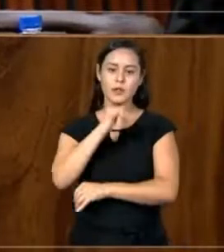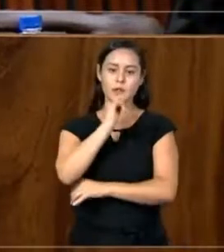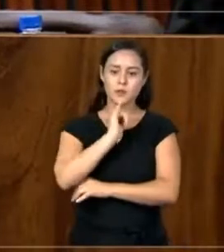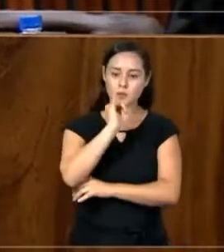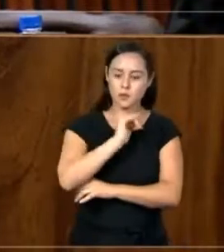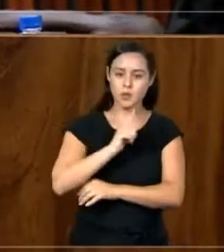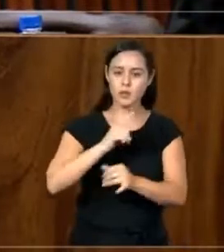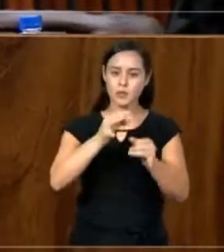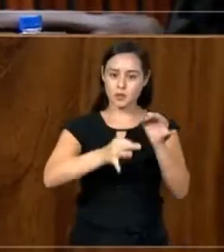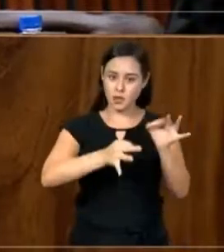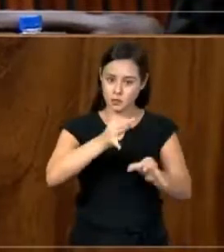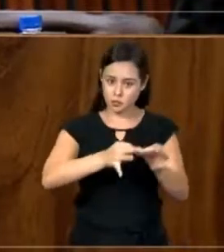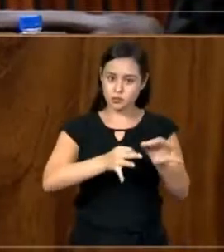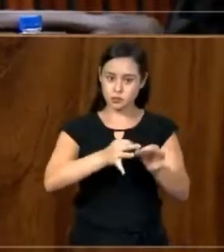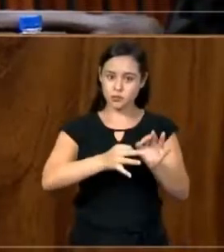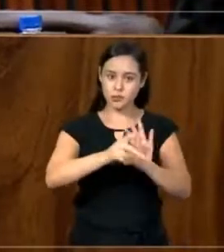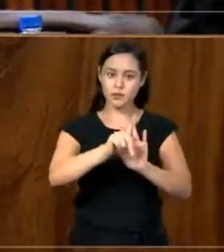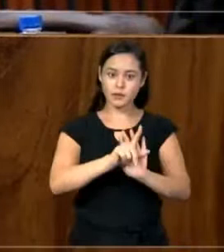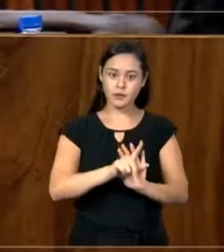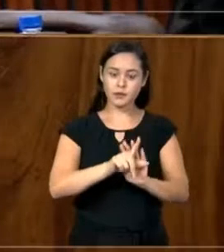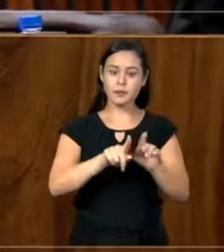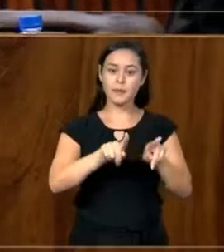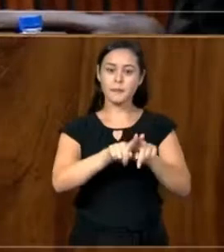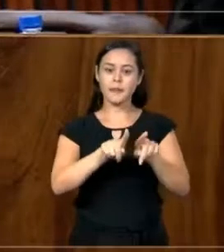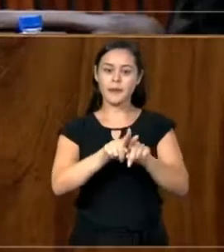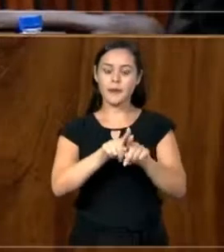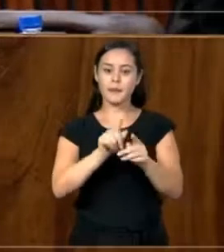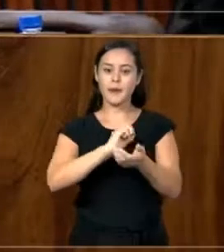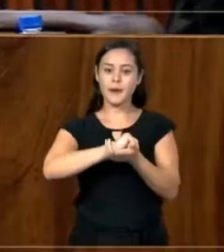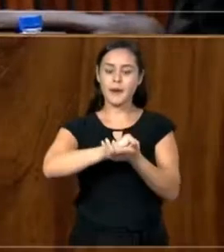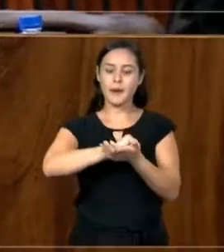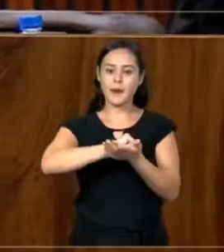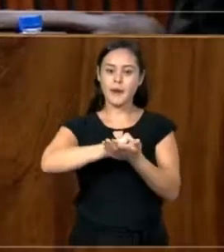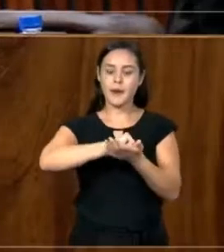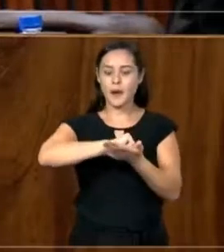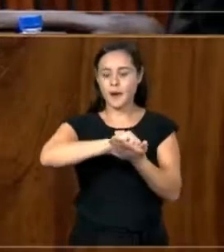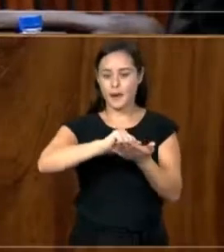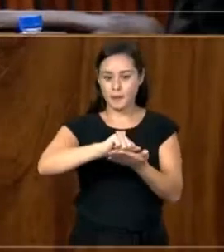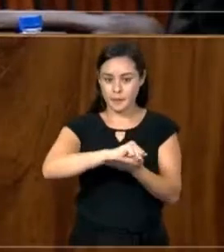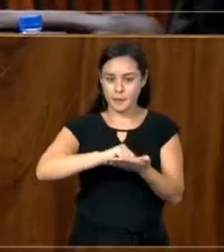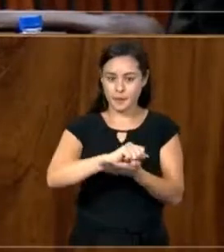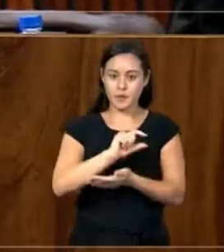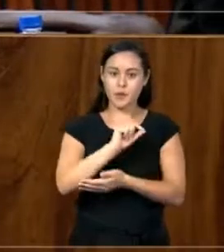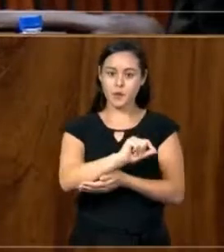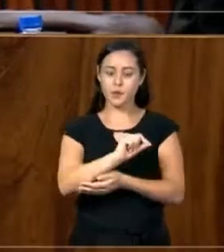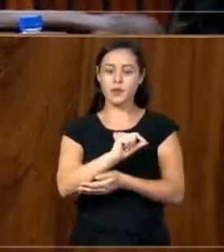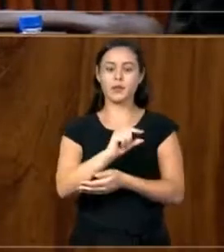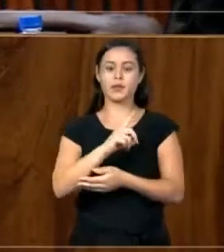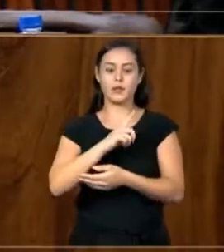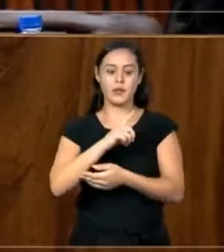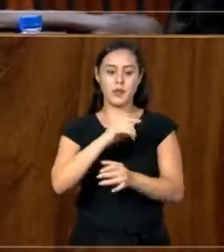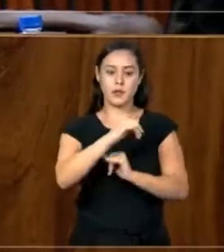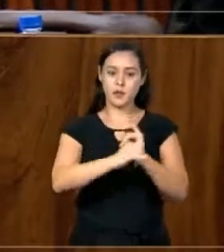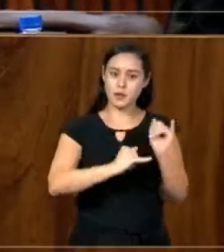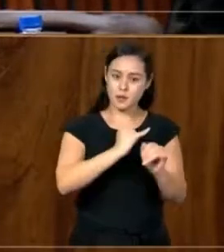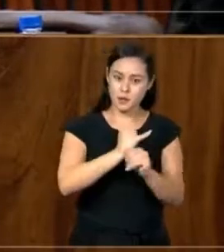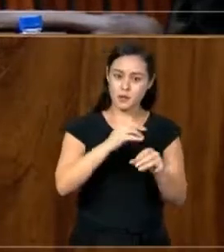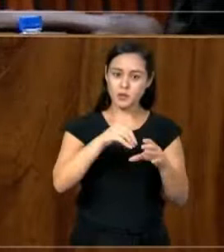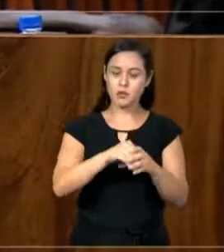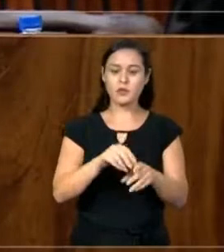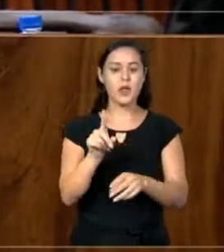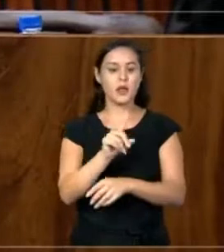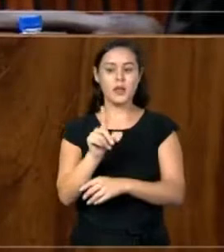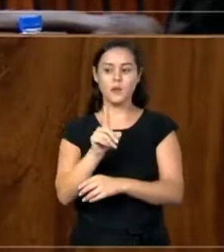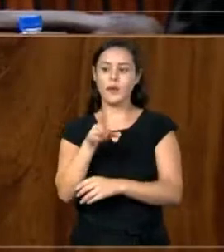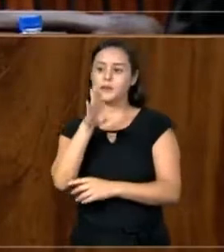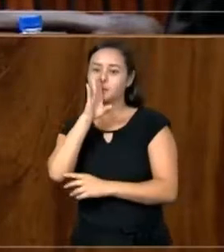jurisprudência, tanto da suspensão de contas quanto da desmonetização, ressalto que não se trata de censura,